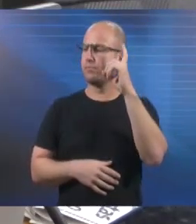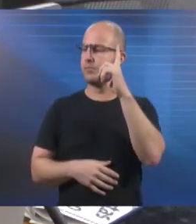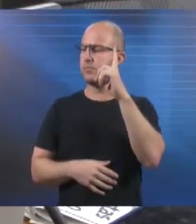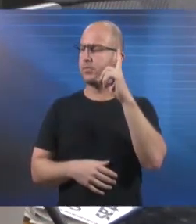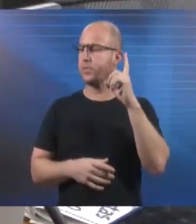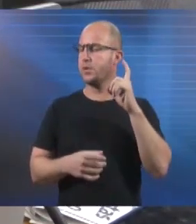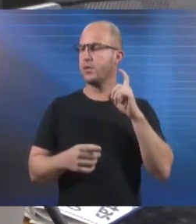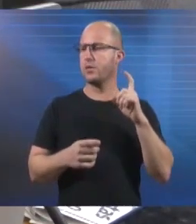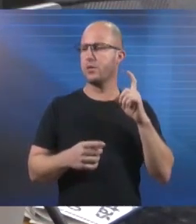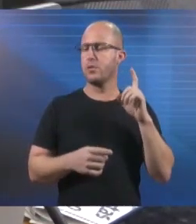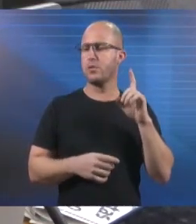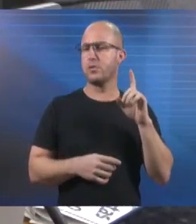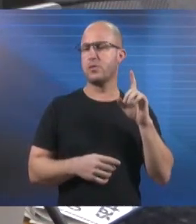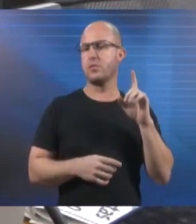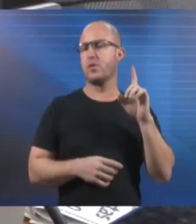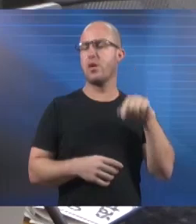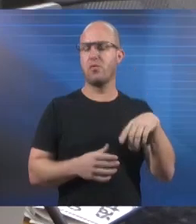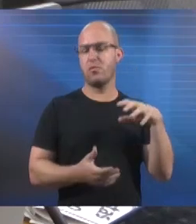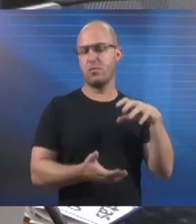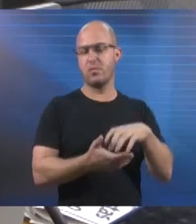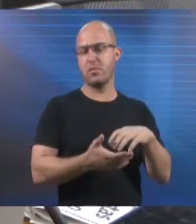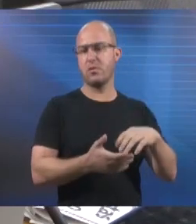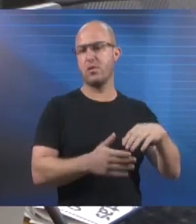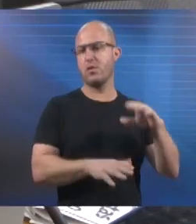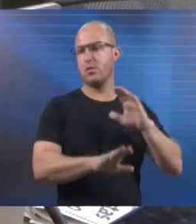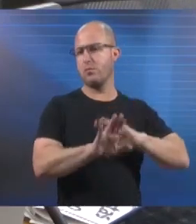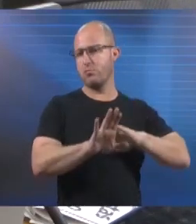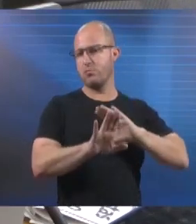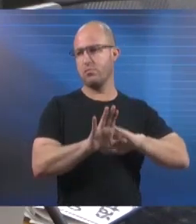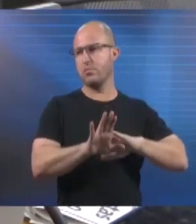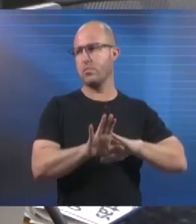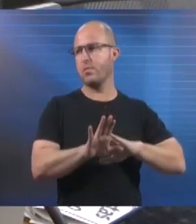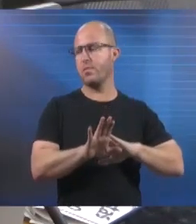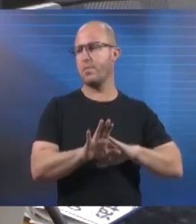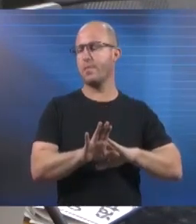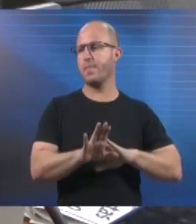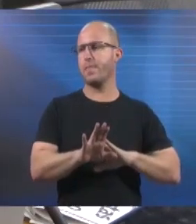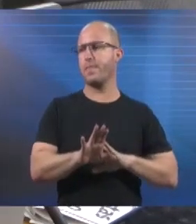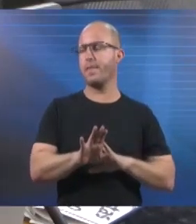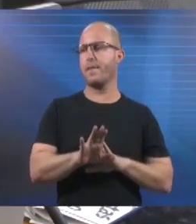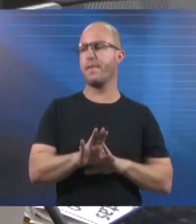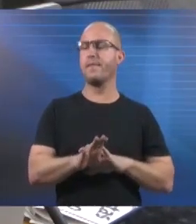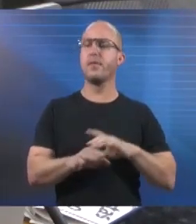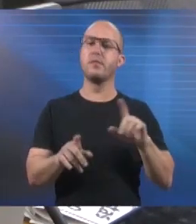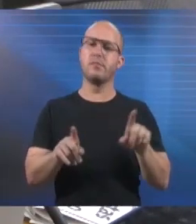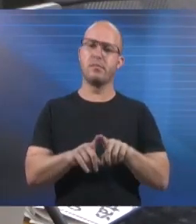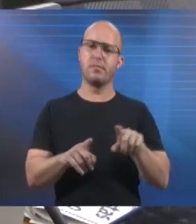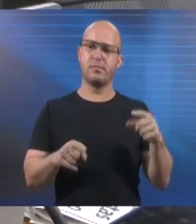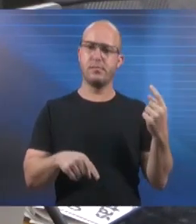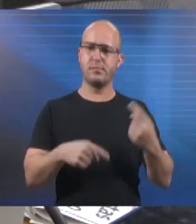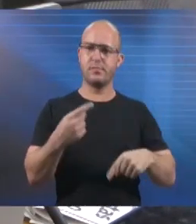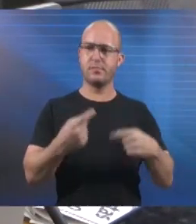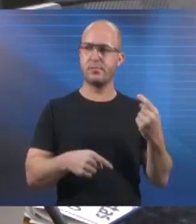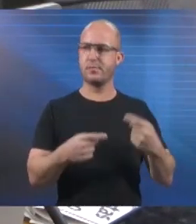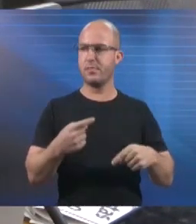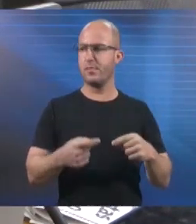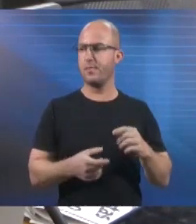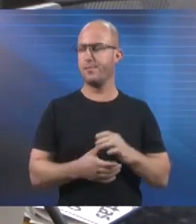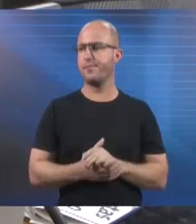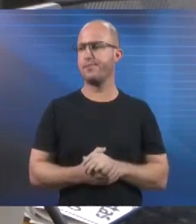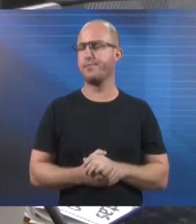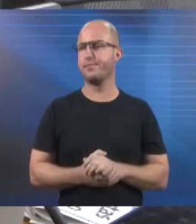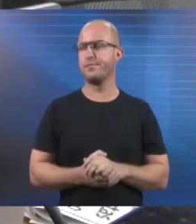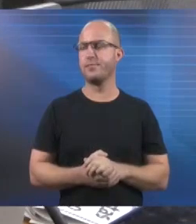órgão ideológico e mais do que ideológico é político